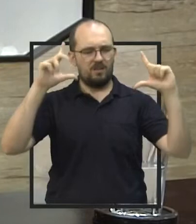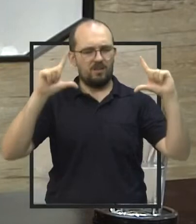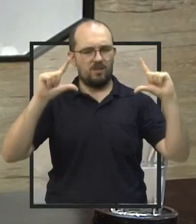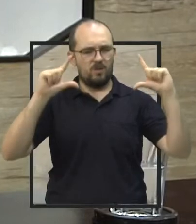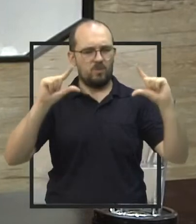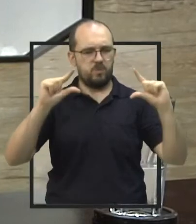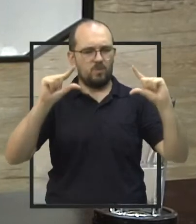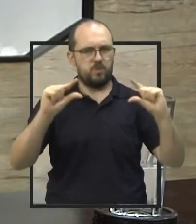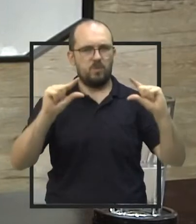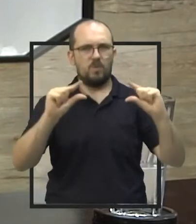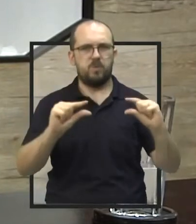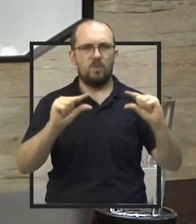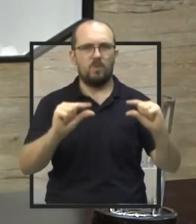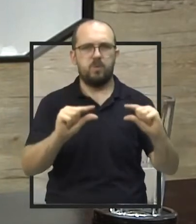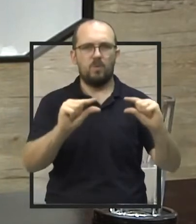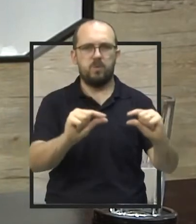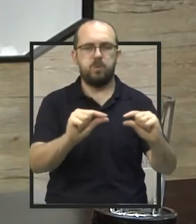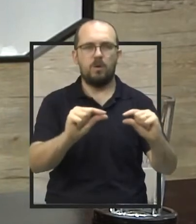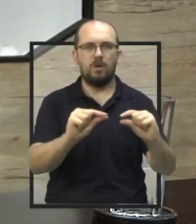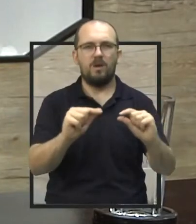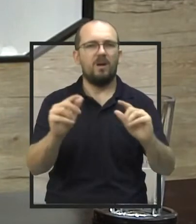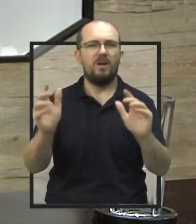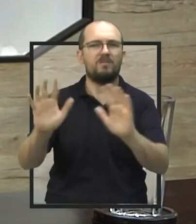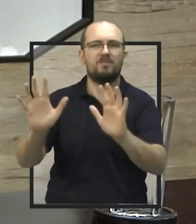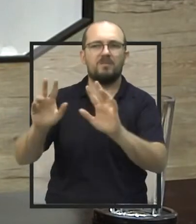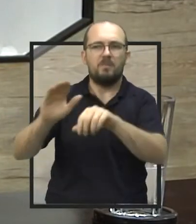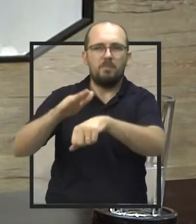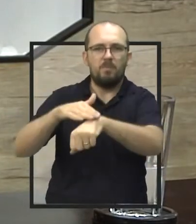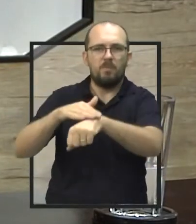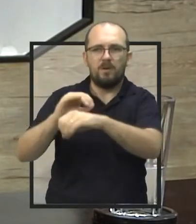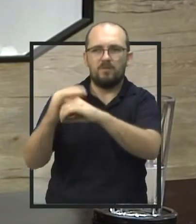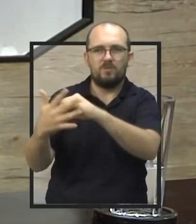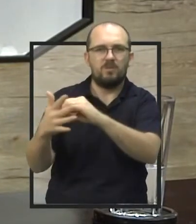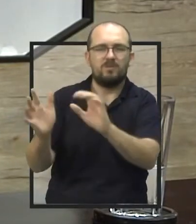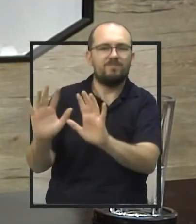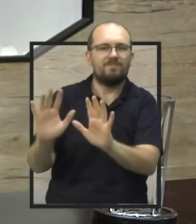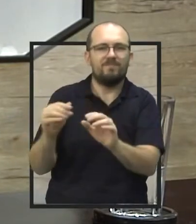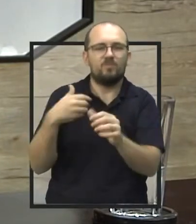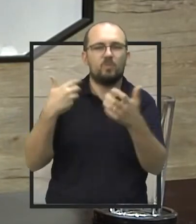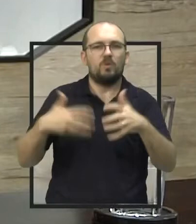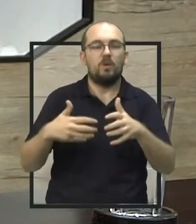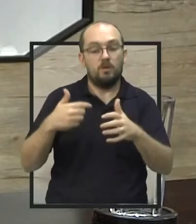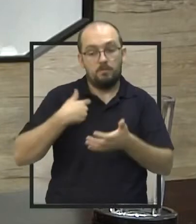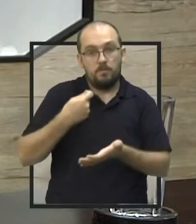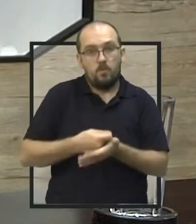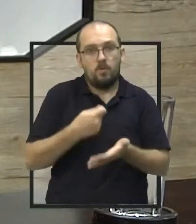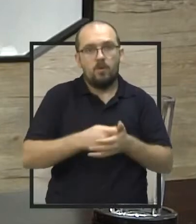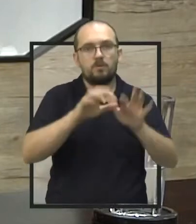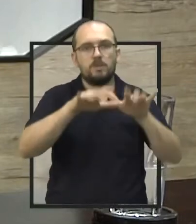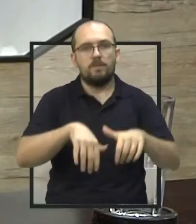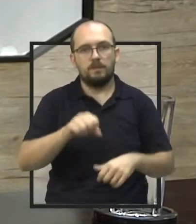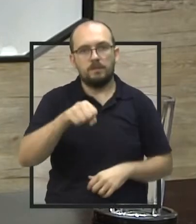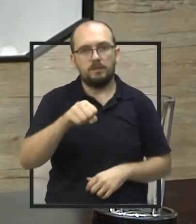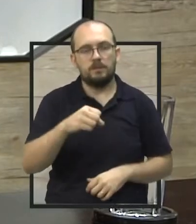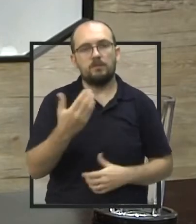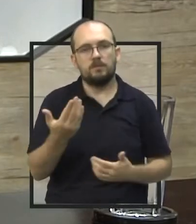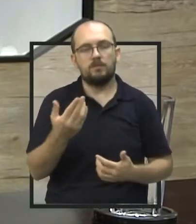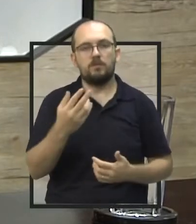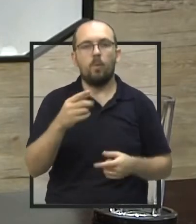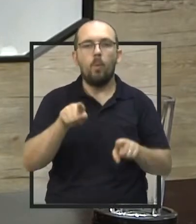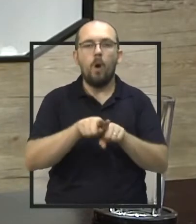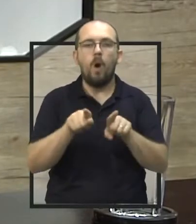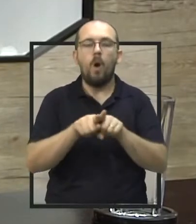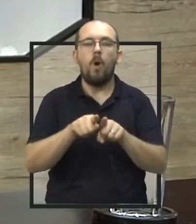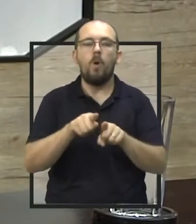bloqueio, por exemplo. Eu escrevi bem pouco na pandemia, não consegui escrever. Você ficou emocionalmente abalada e isso acabou